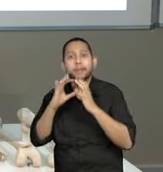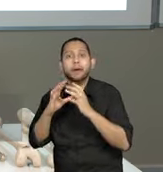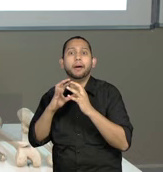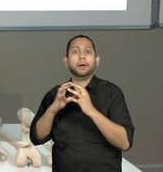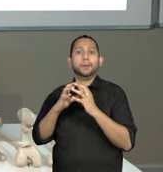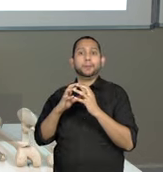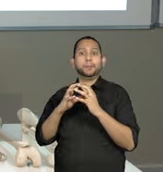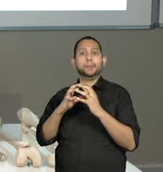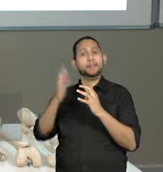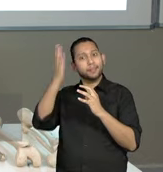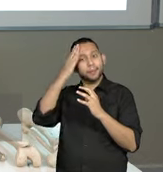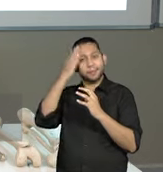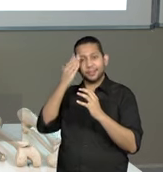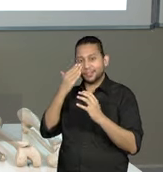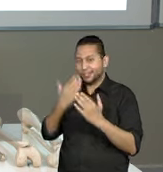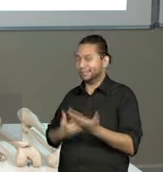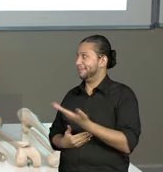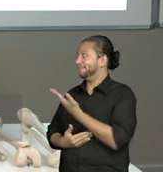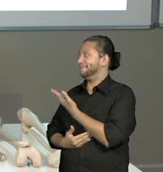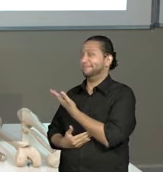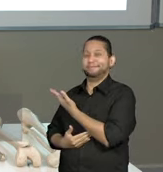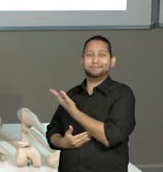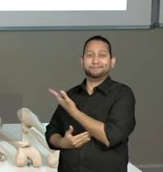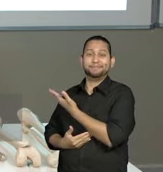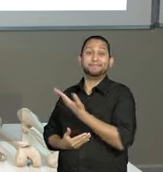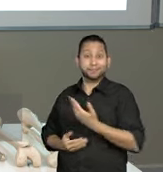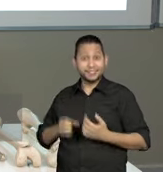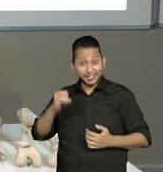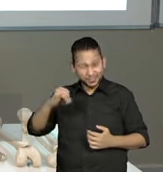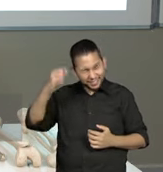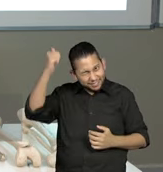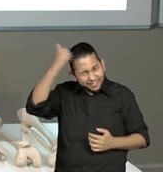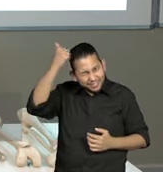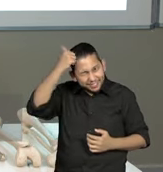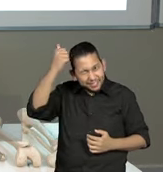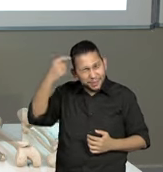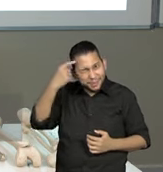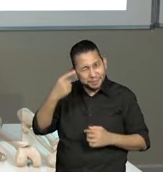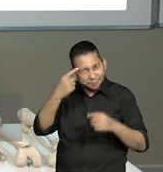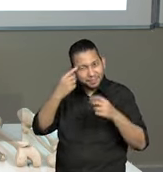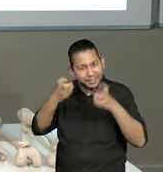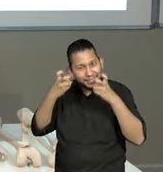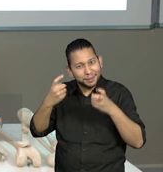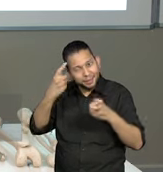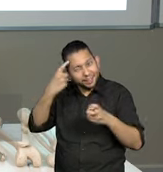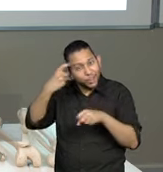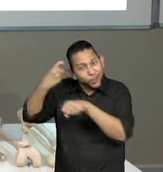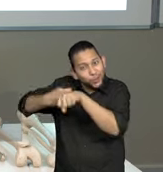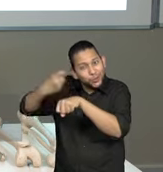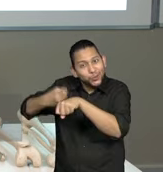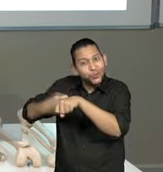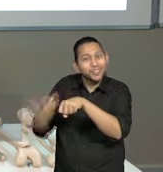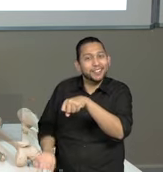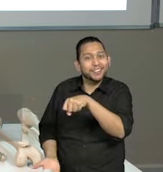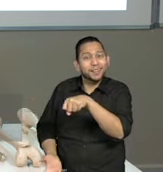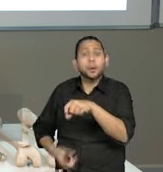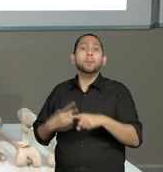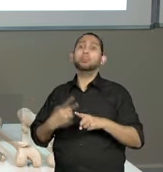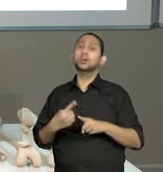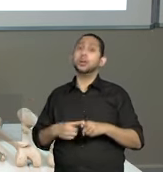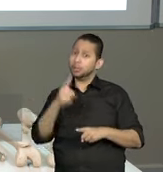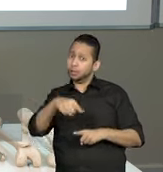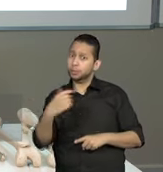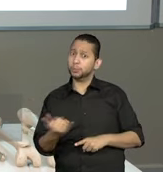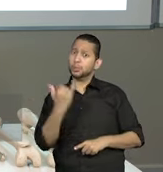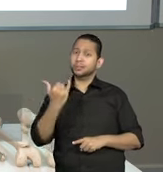valiosos na cabeça. Se você bater na sua cabeça, você vai sentir que está durinho aqui, ó.